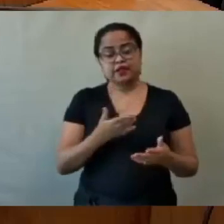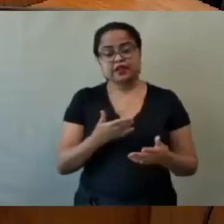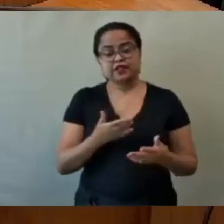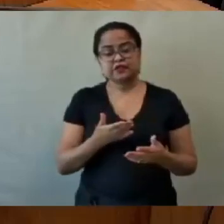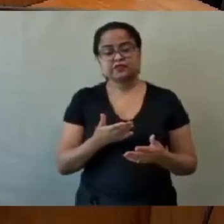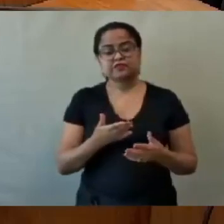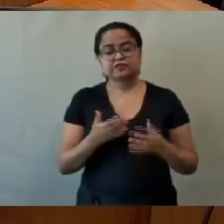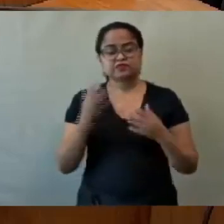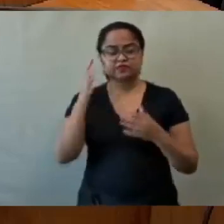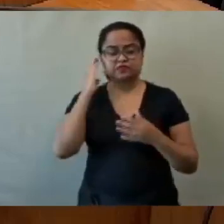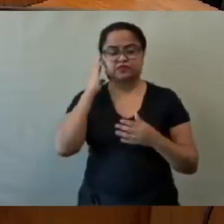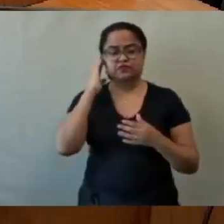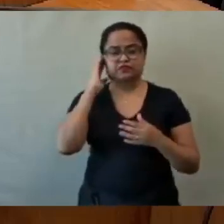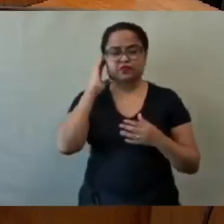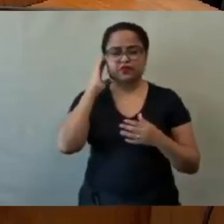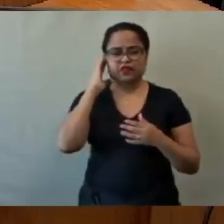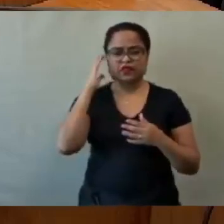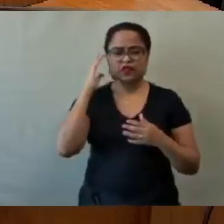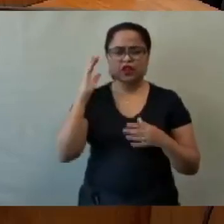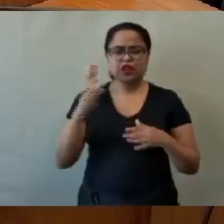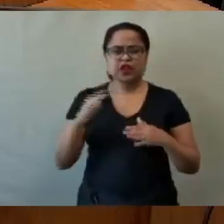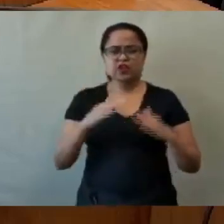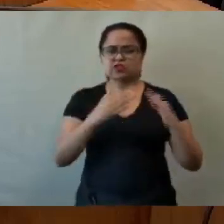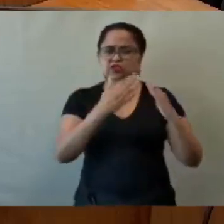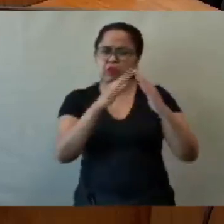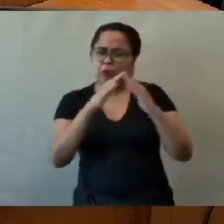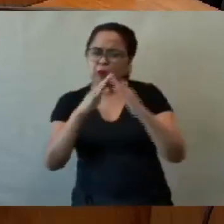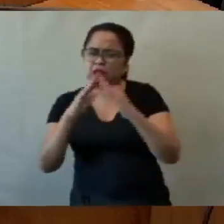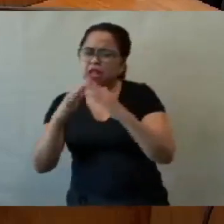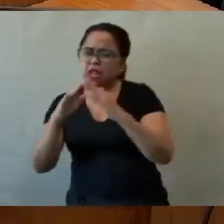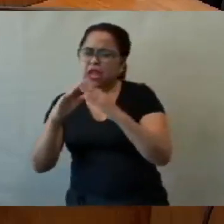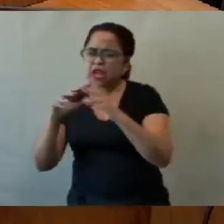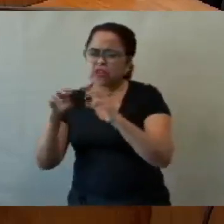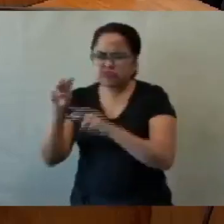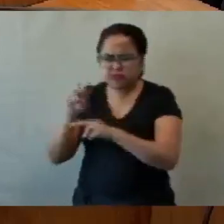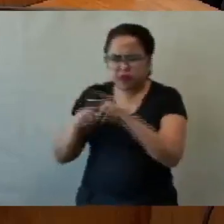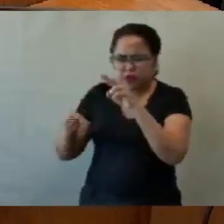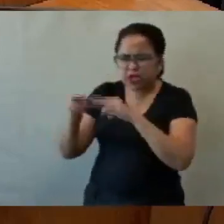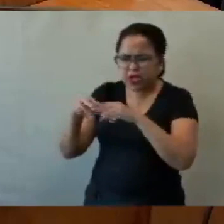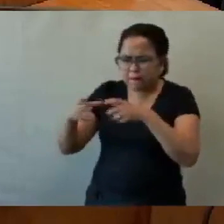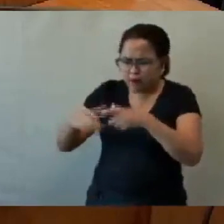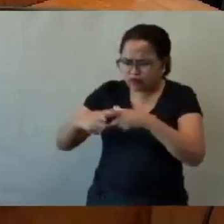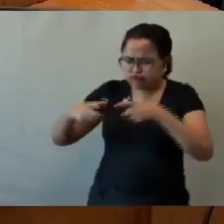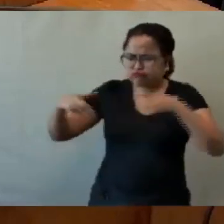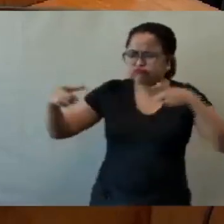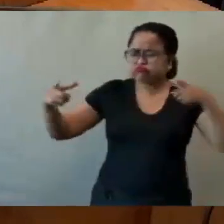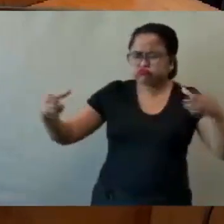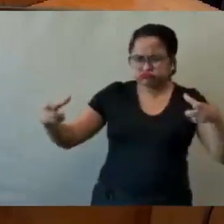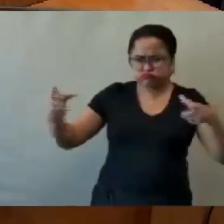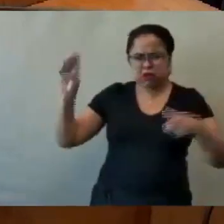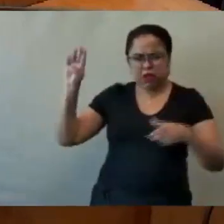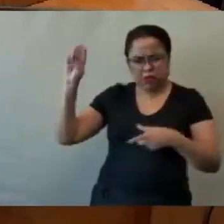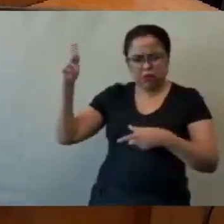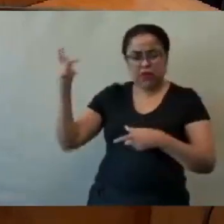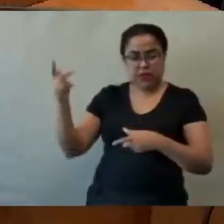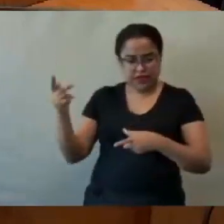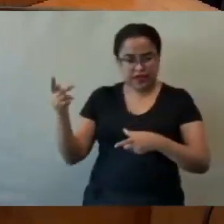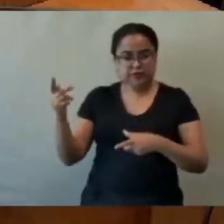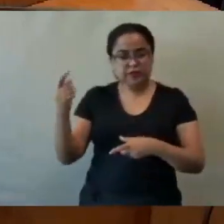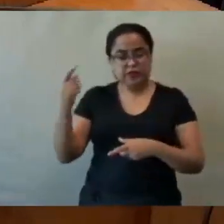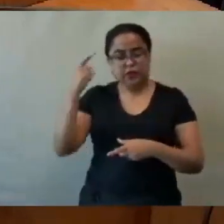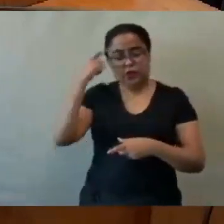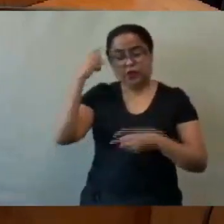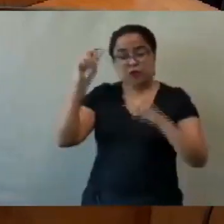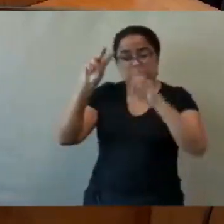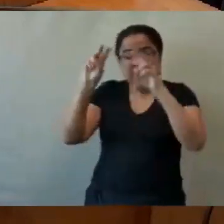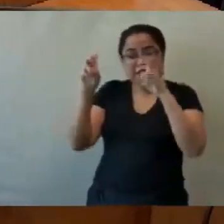muitas vezes a especulação imobiliária e outros planos da cidade de crescimento, que vou colocar bem entre aspas, porque eu acho que a gente tem que pensar